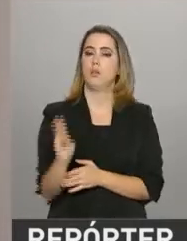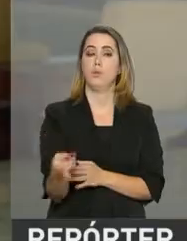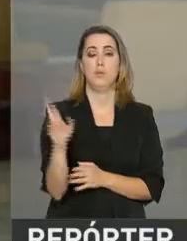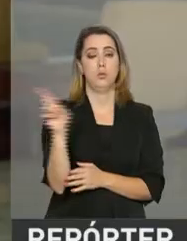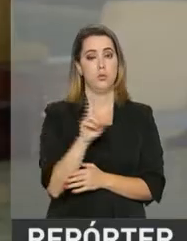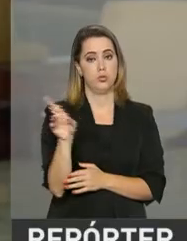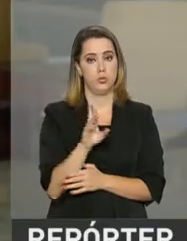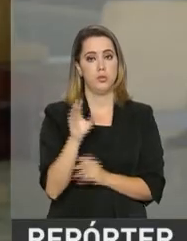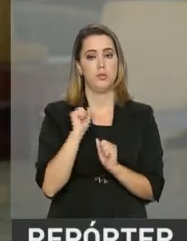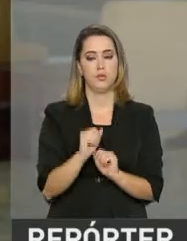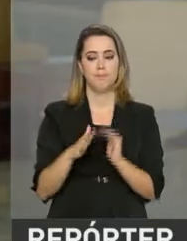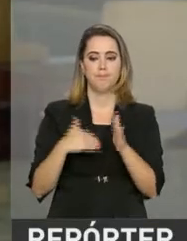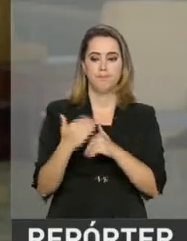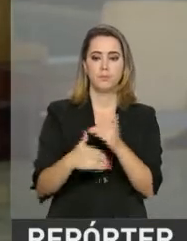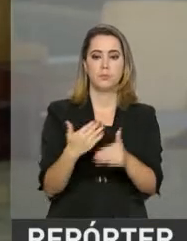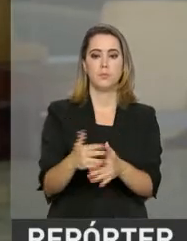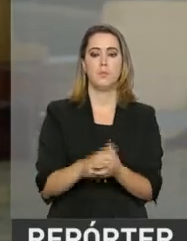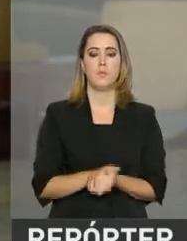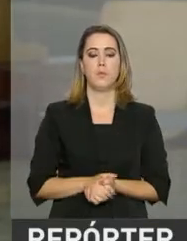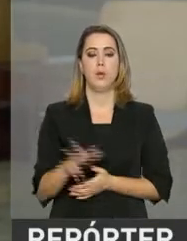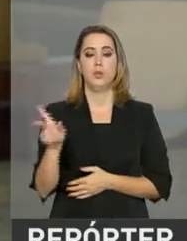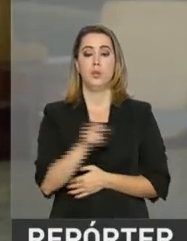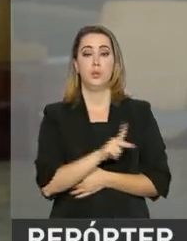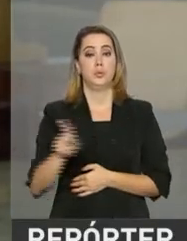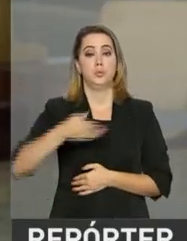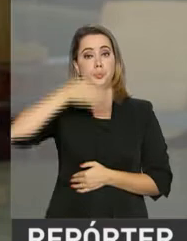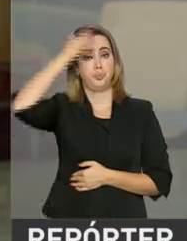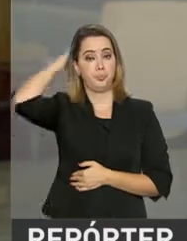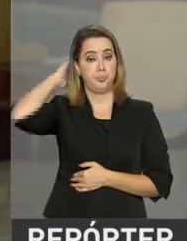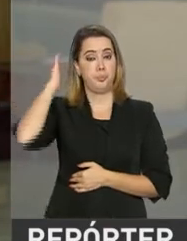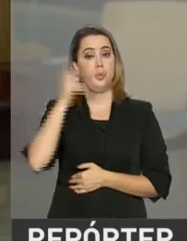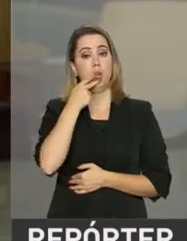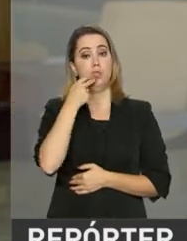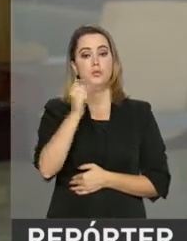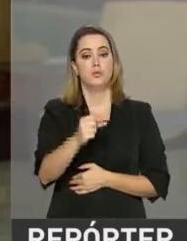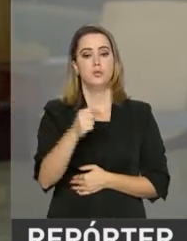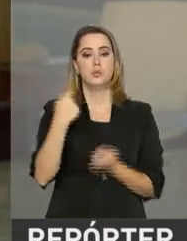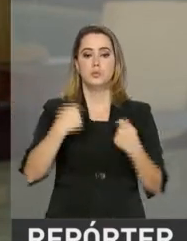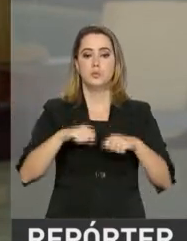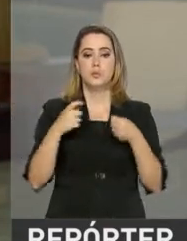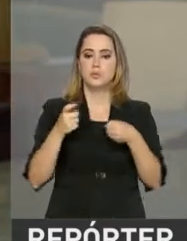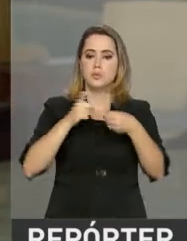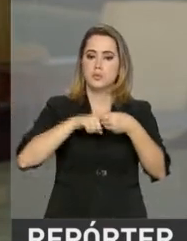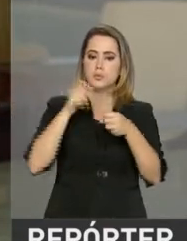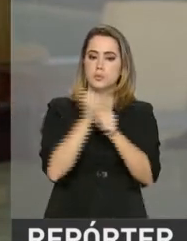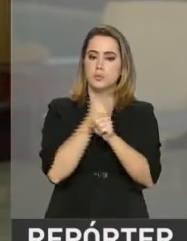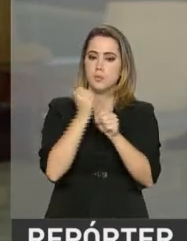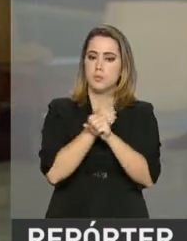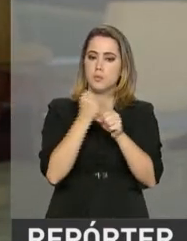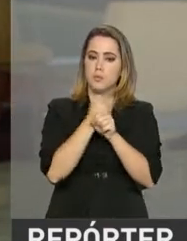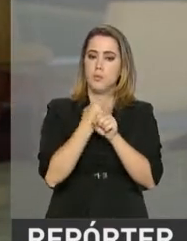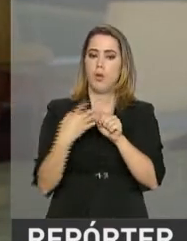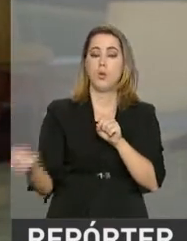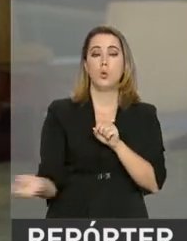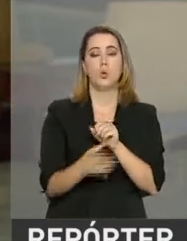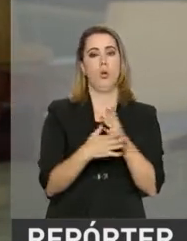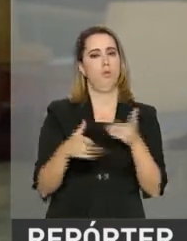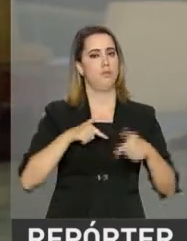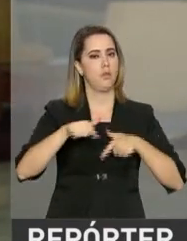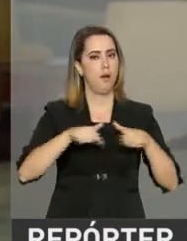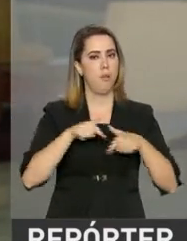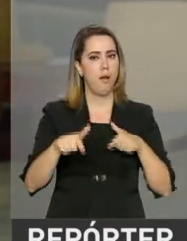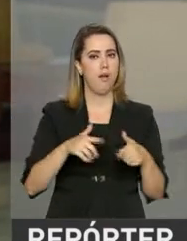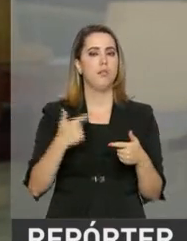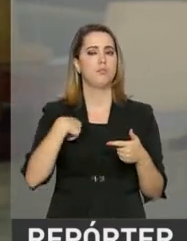tranquilidade. O presidente Michel Temer defendeu que a retomada dos projetos faz parte de uma nova dinâmica